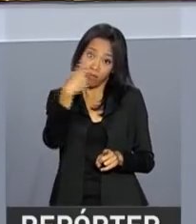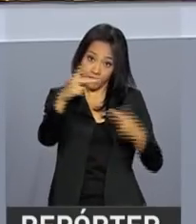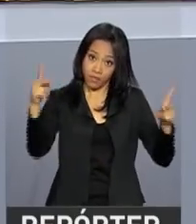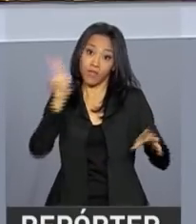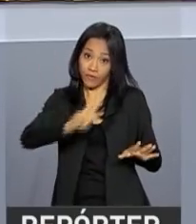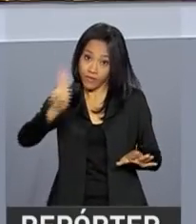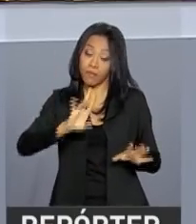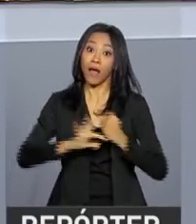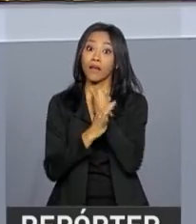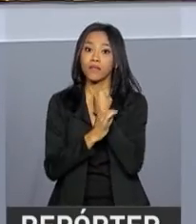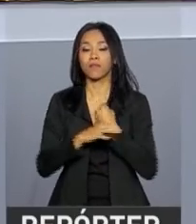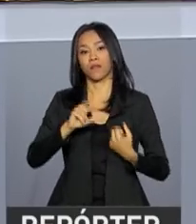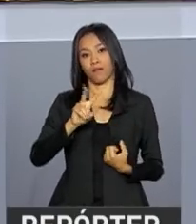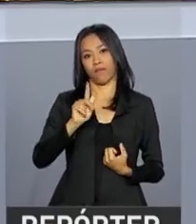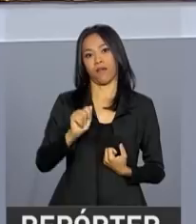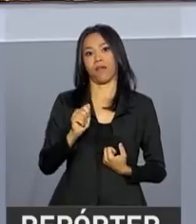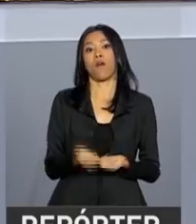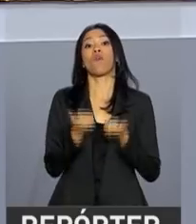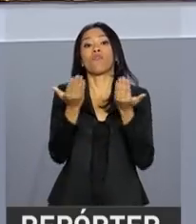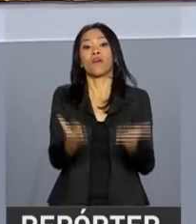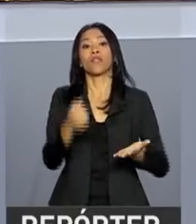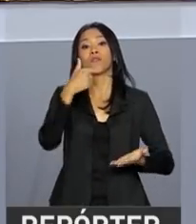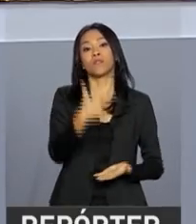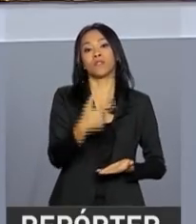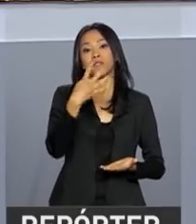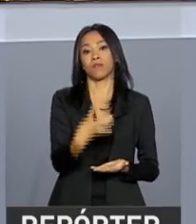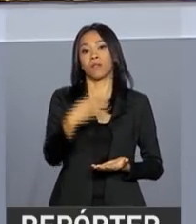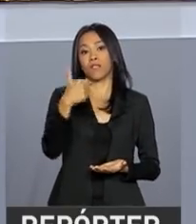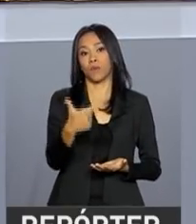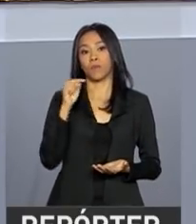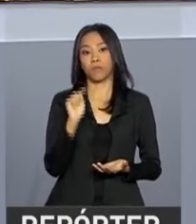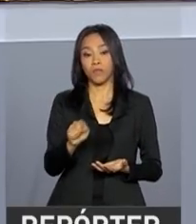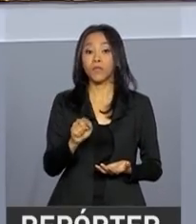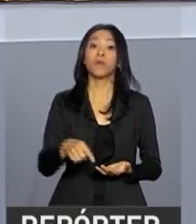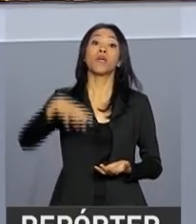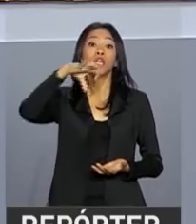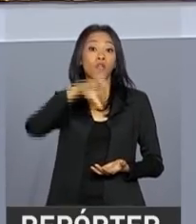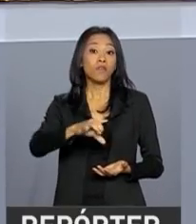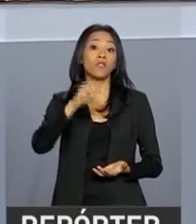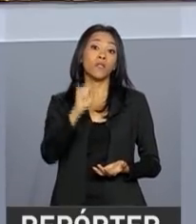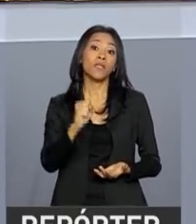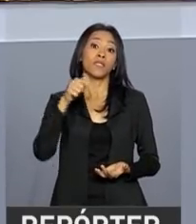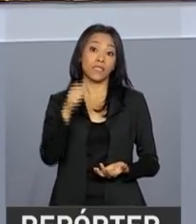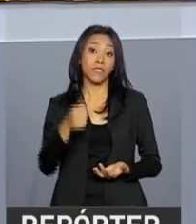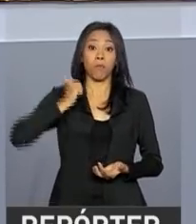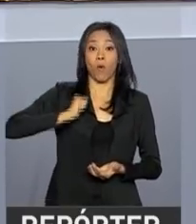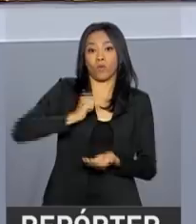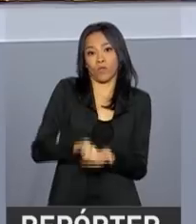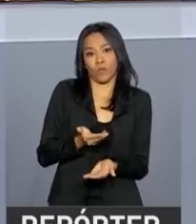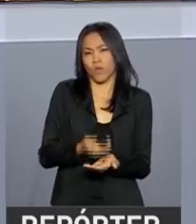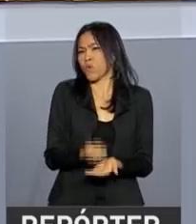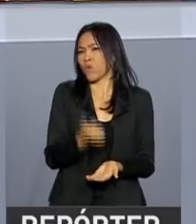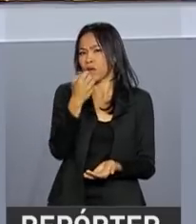garantidas o prouni oferece 242 1987 bolsas de estudo são quase três mil